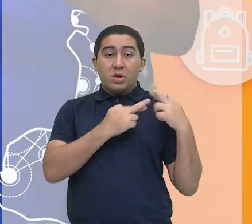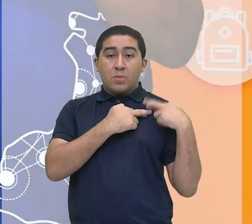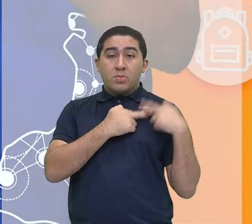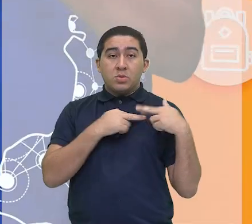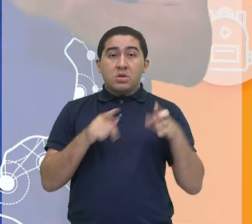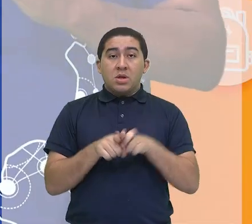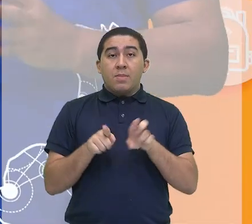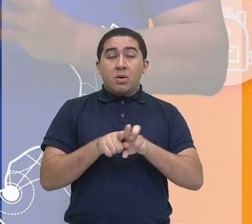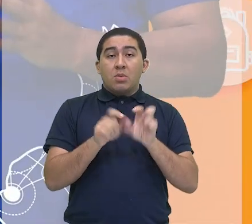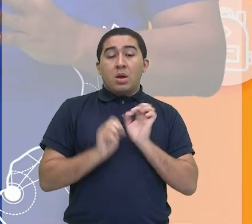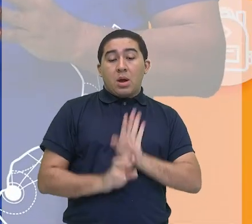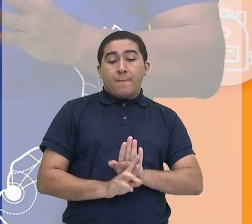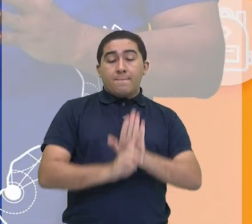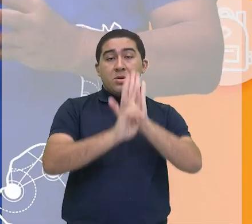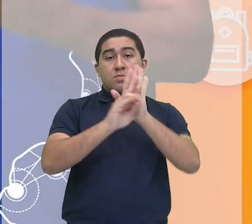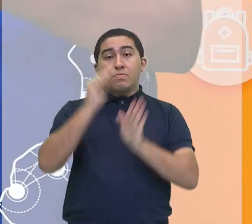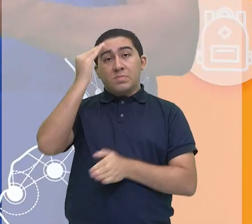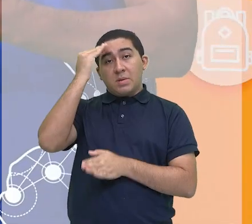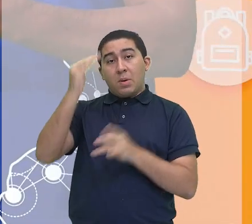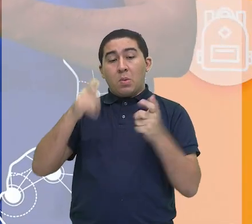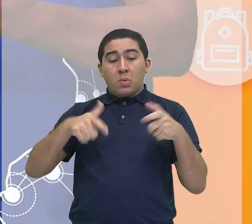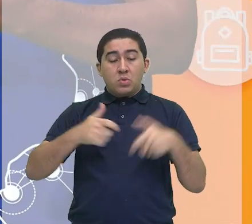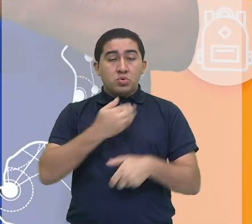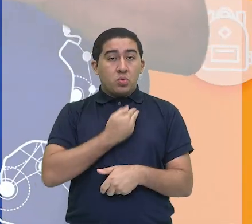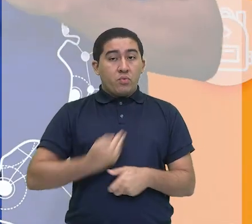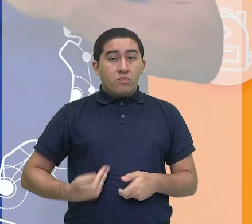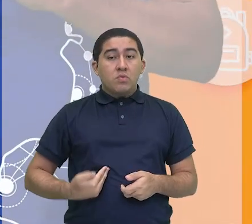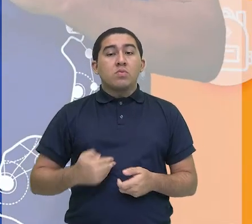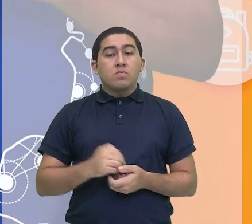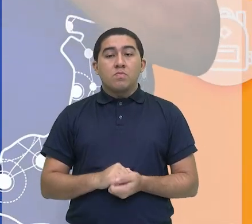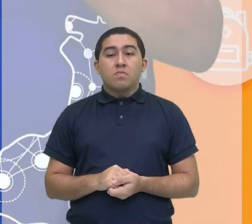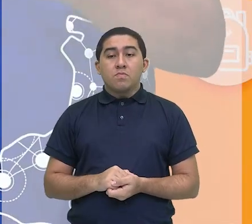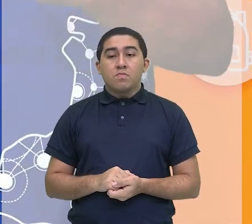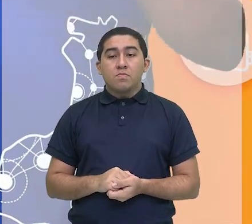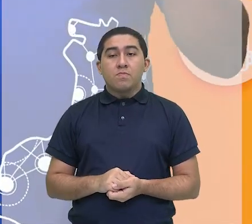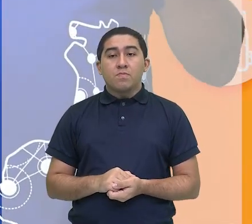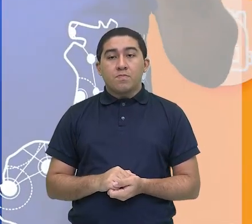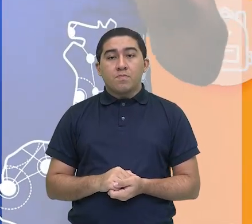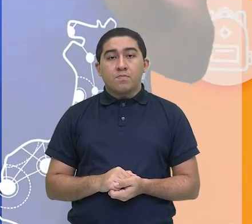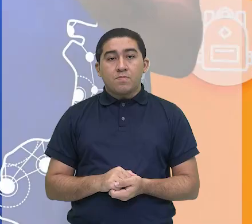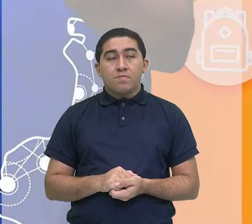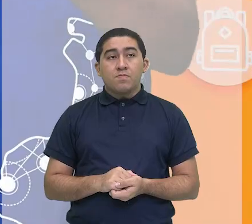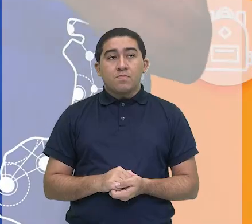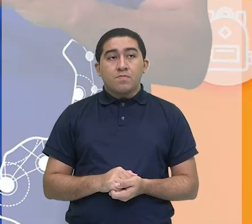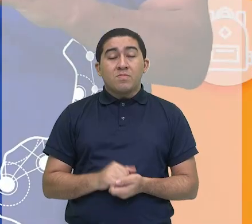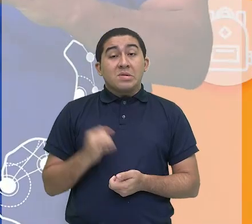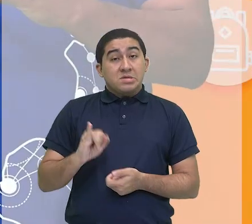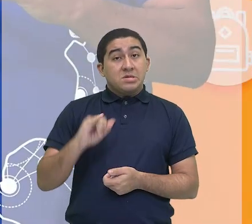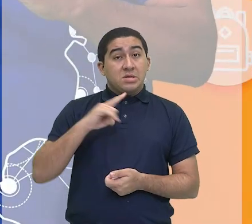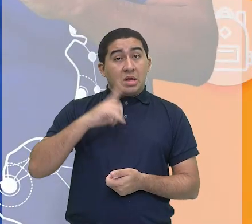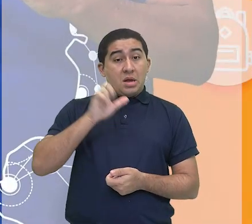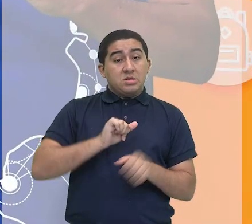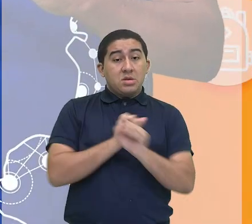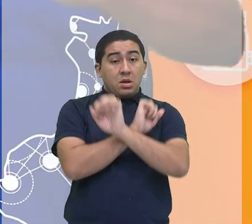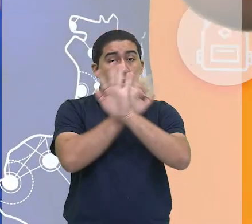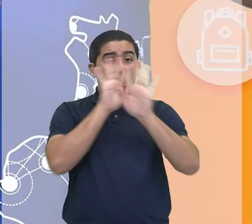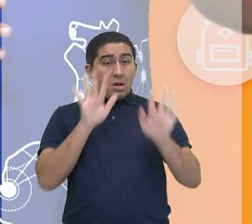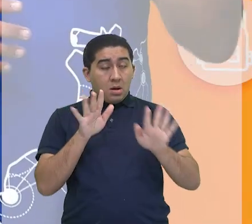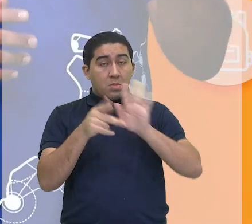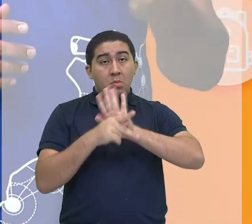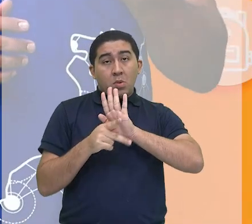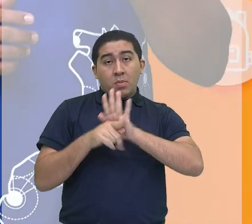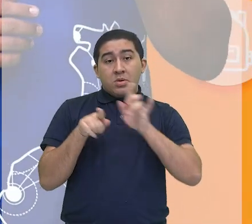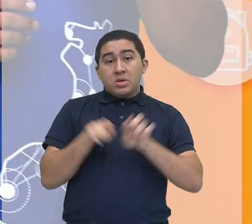e de representatividade no governo, né? Então, quanto mais houver esse esclarecimento, né,